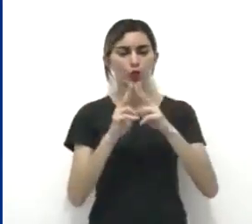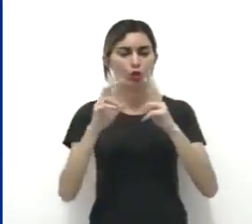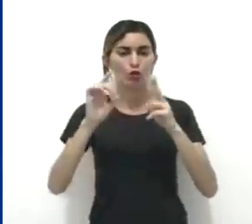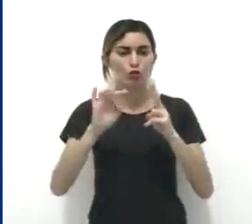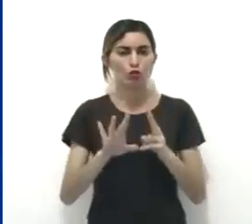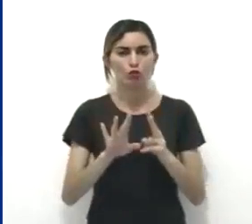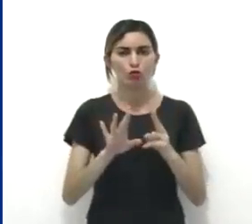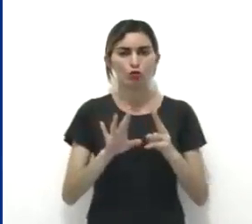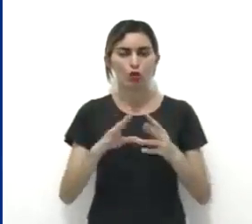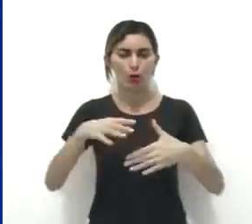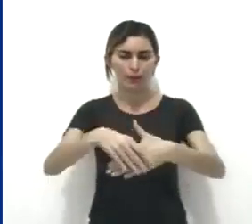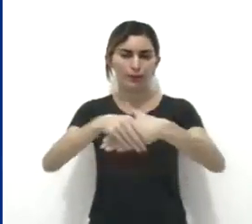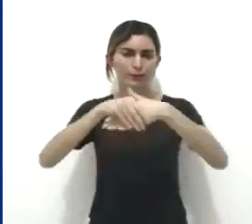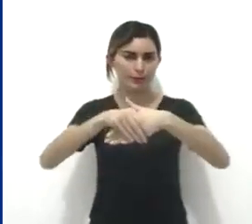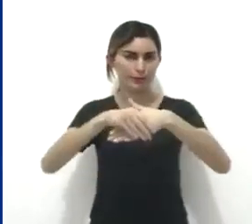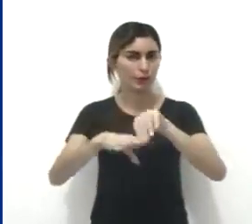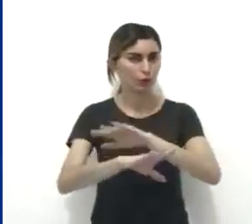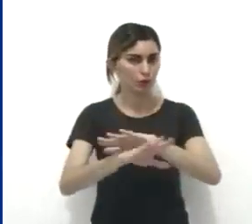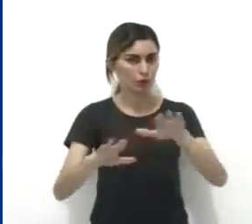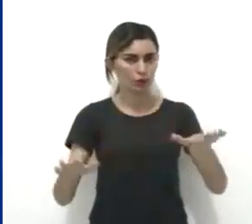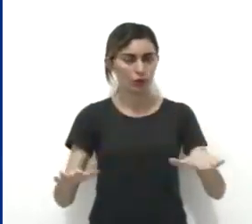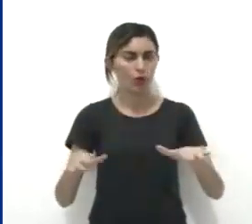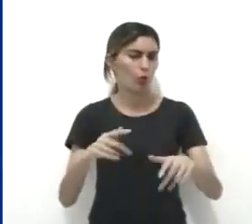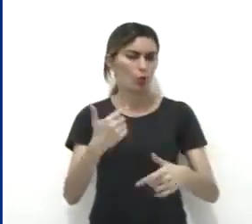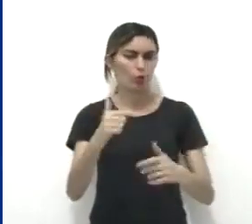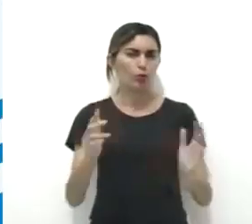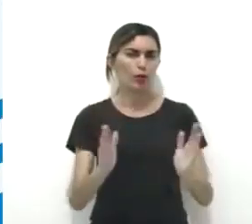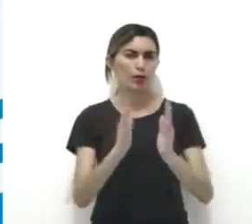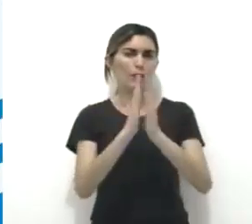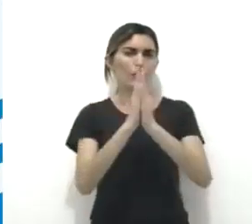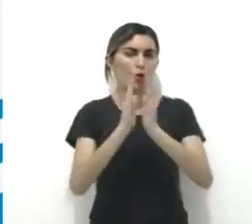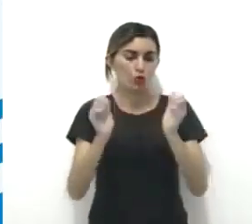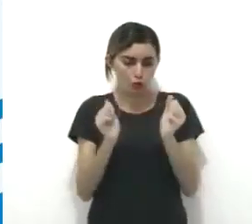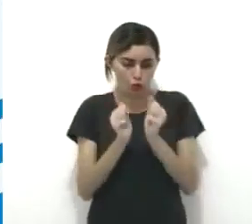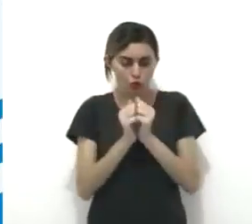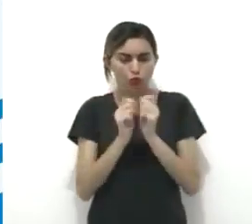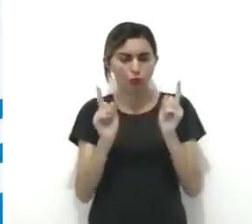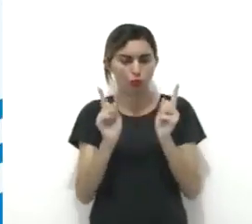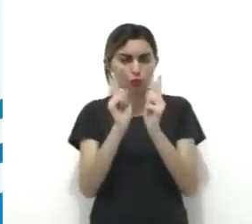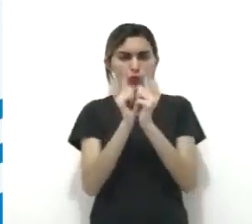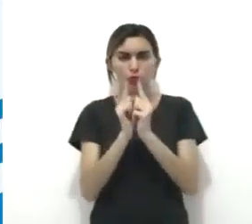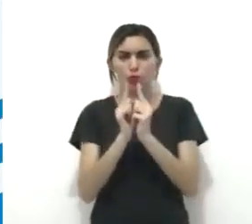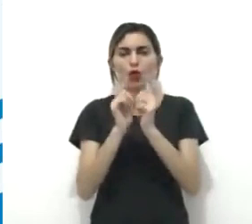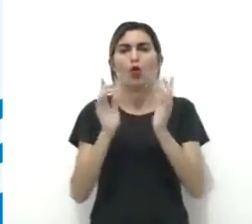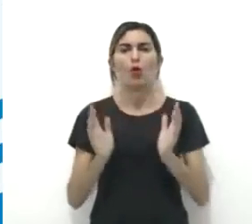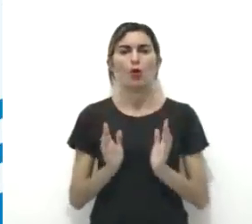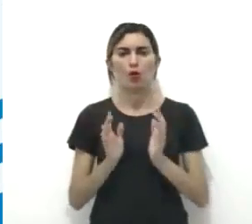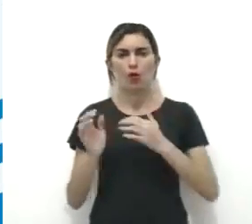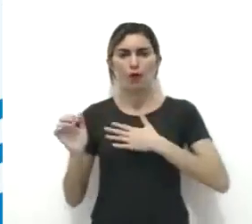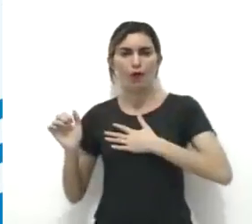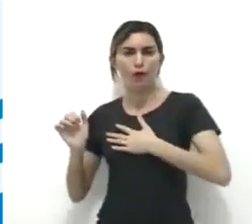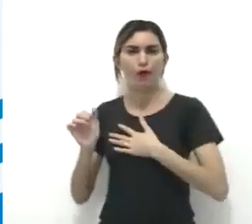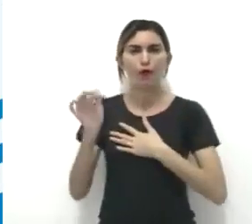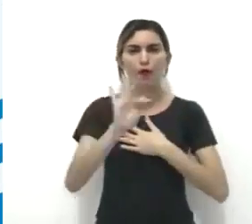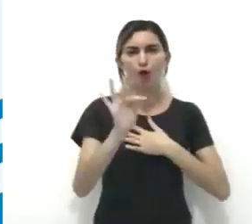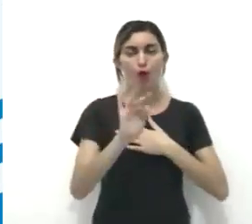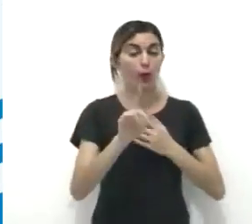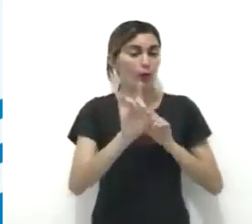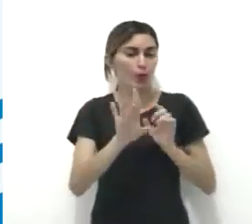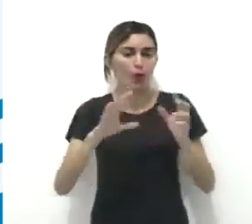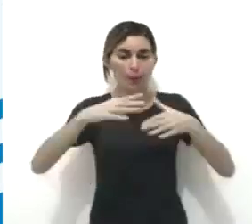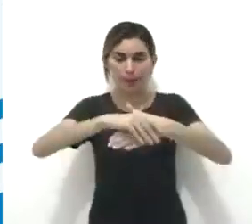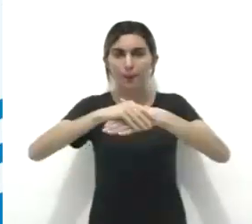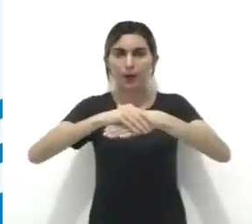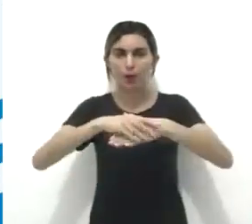outros. Apenas os toques de mão são permitidos. Então não existe aquela dança próxima, né? Como por exemplo o forró. É